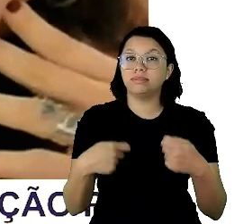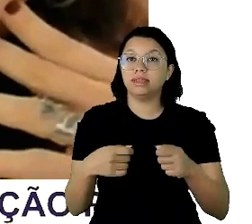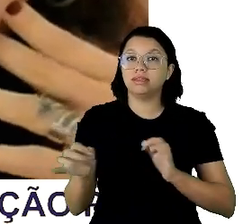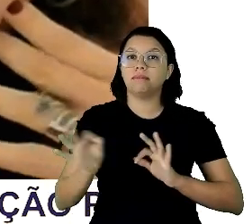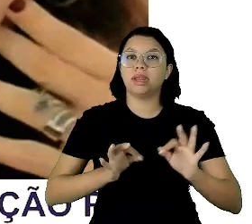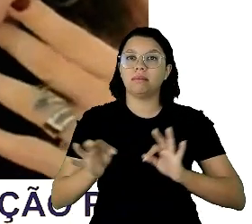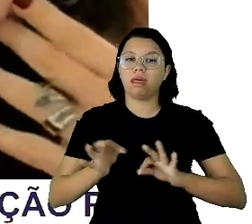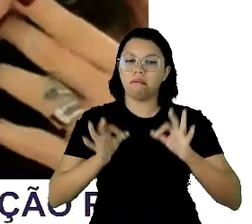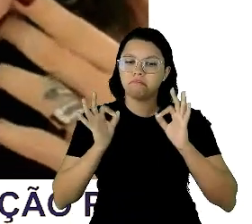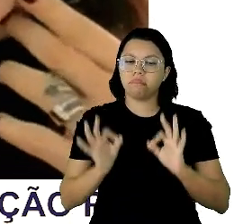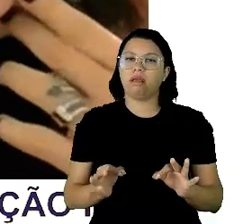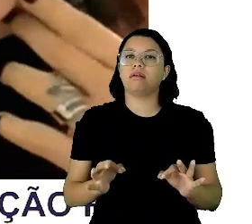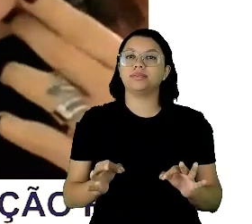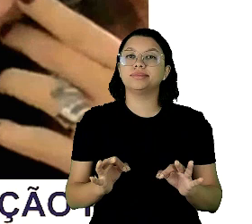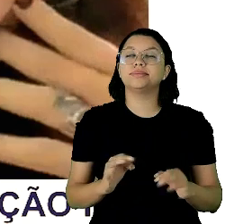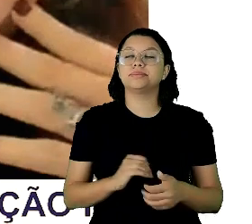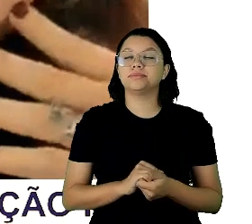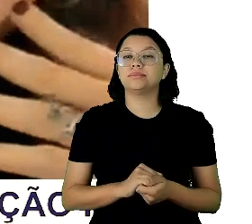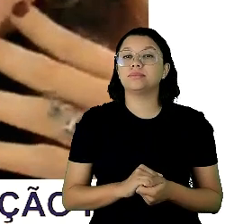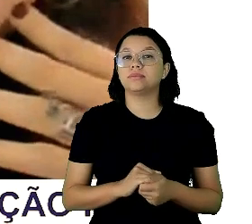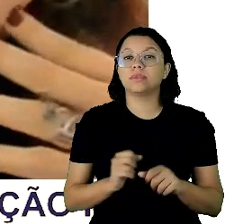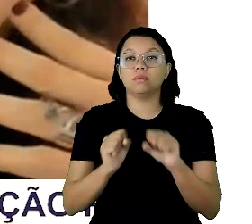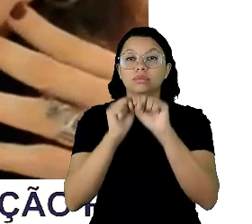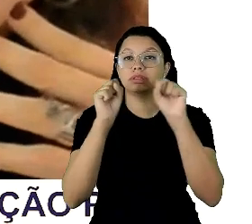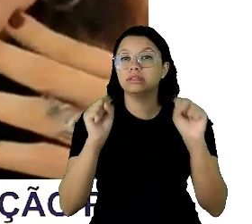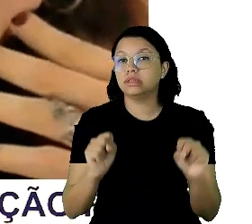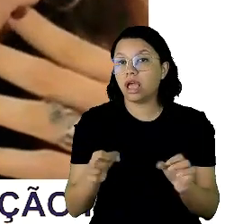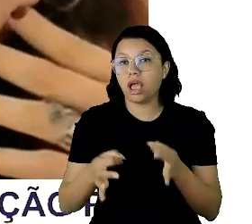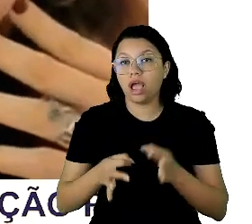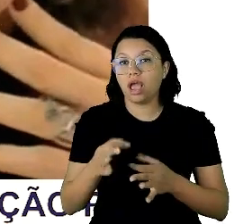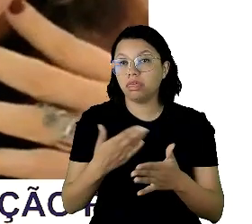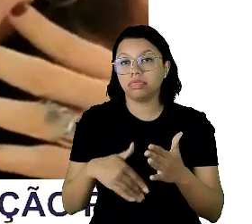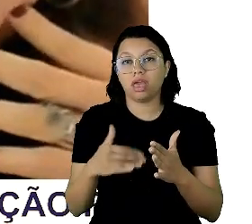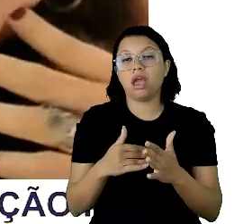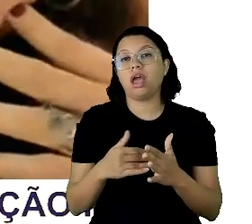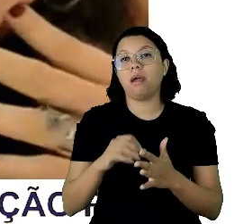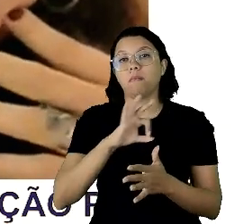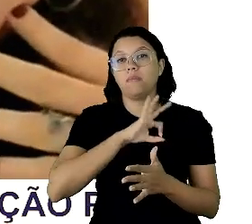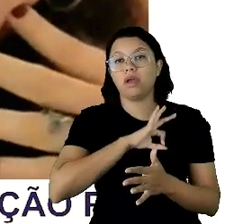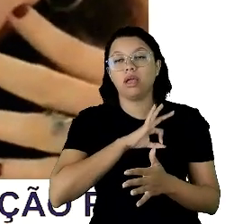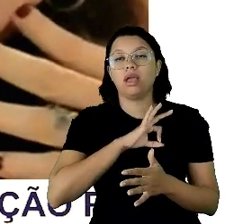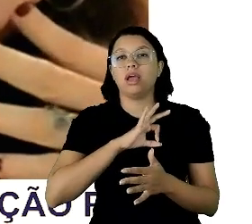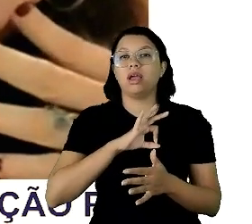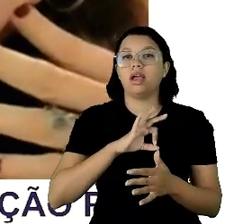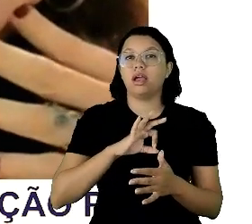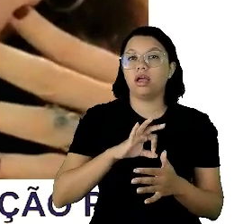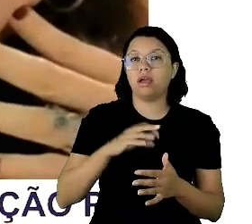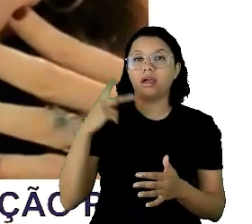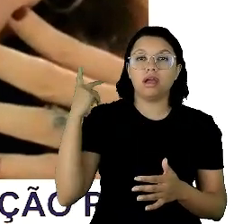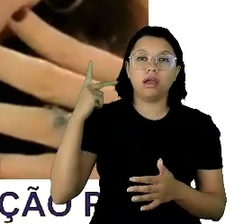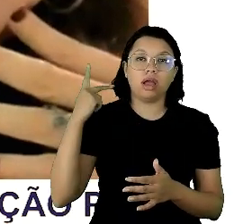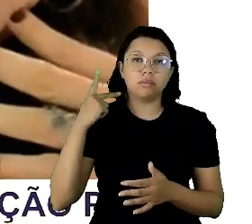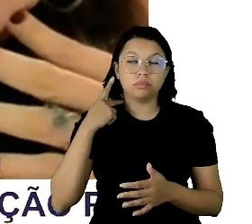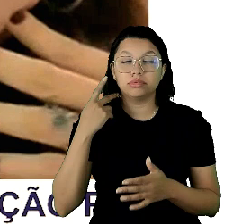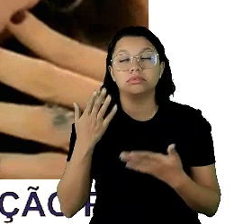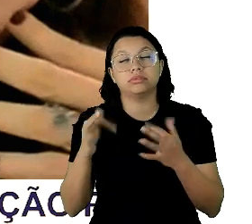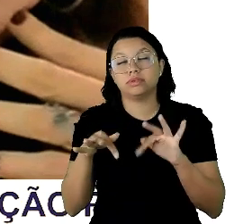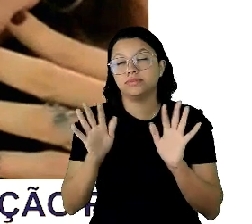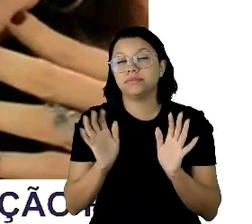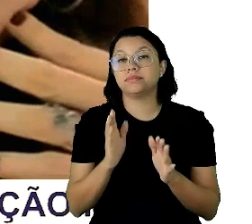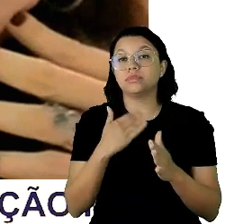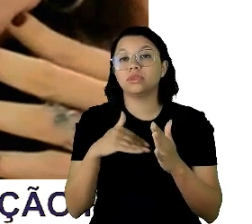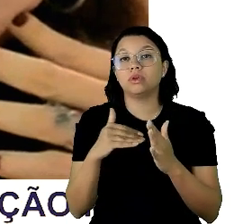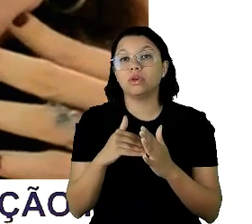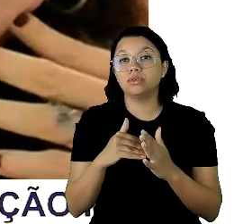de justiça todo, né, os policiais, os promotores, enfim, todos aqueles que